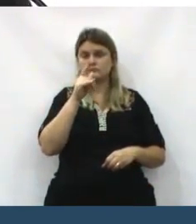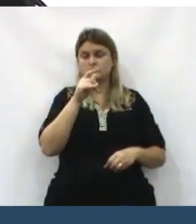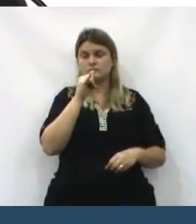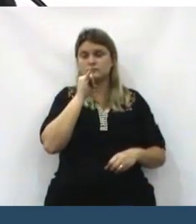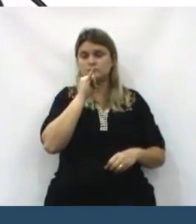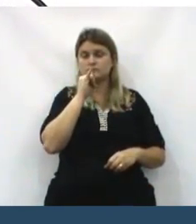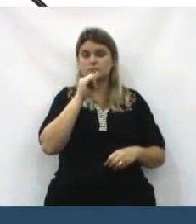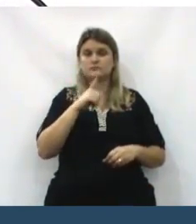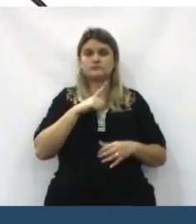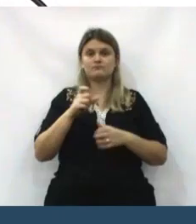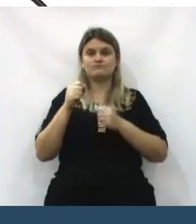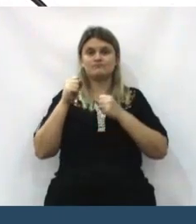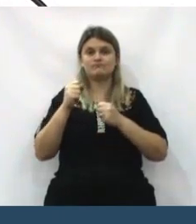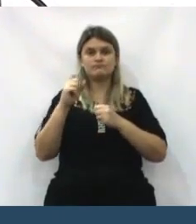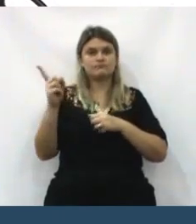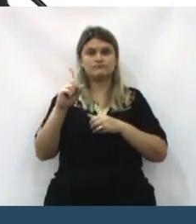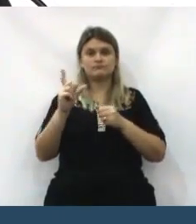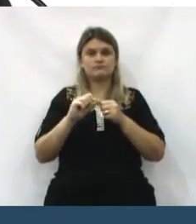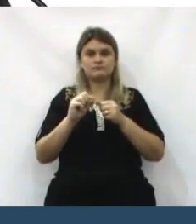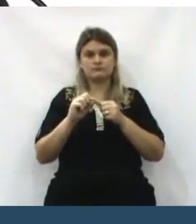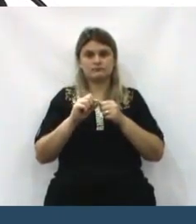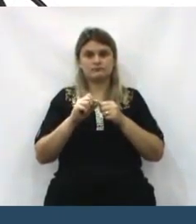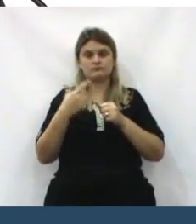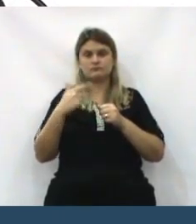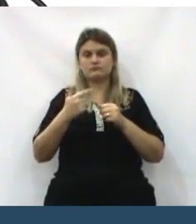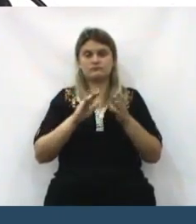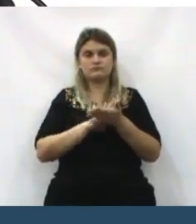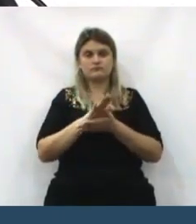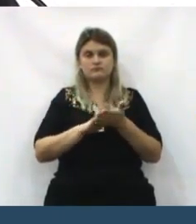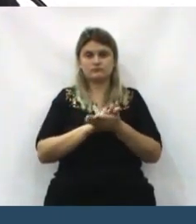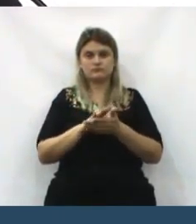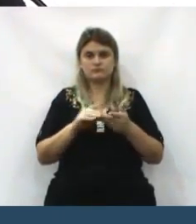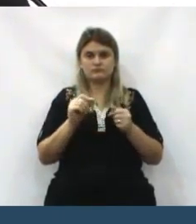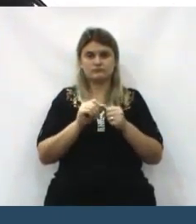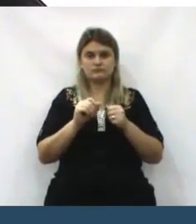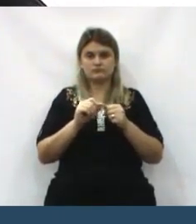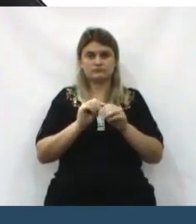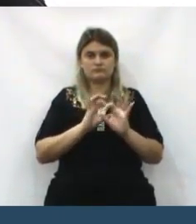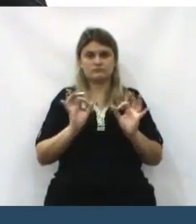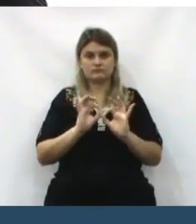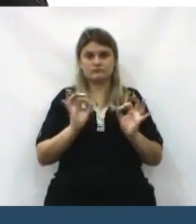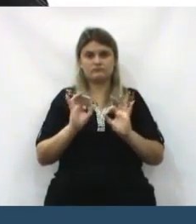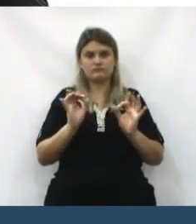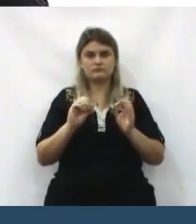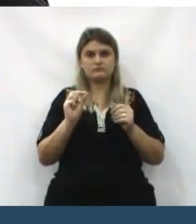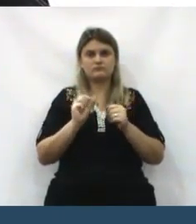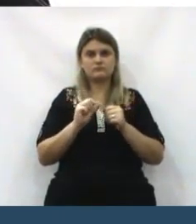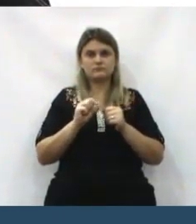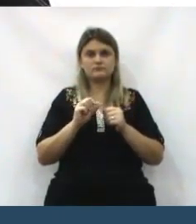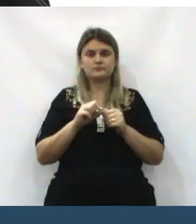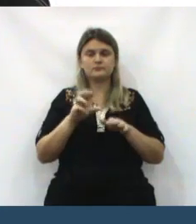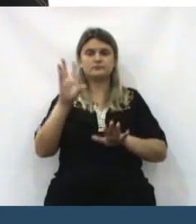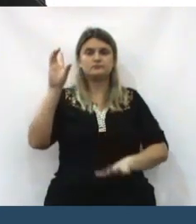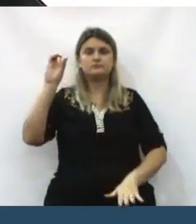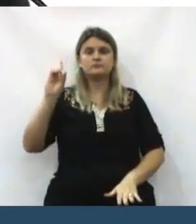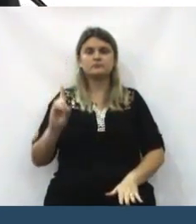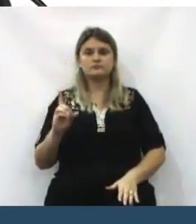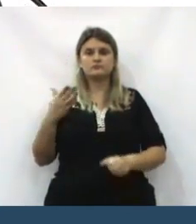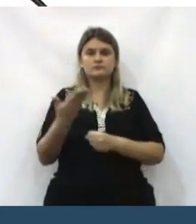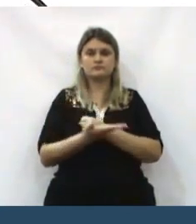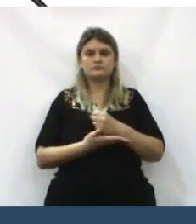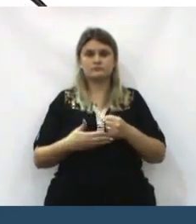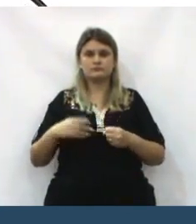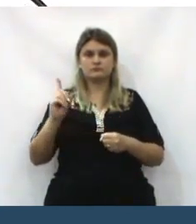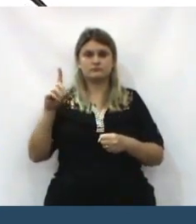poder legiferante não age, não toma as atitudes necessárias para a aplicação dos